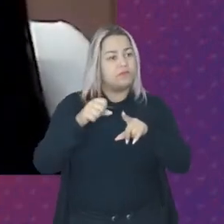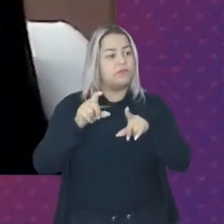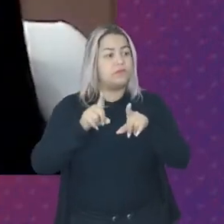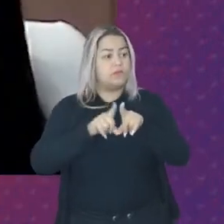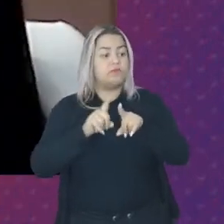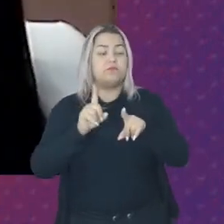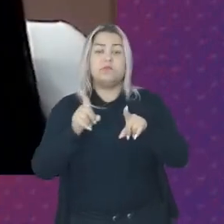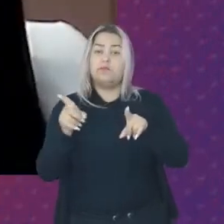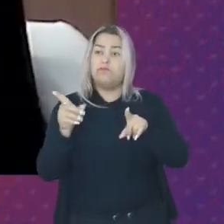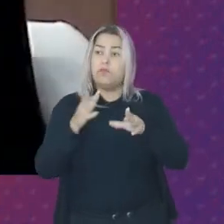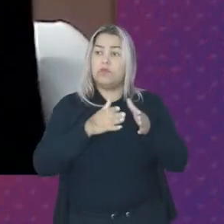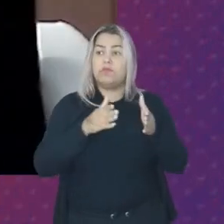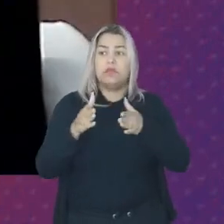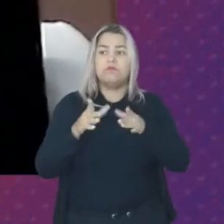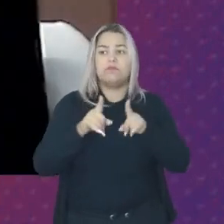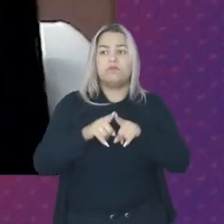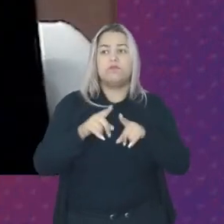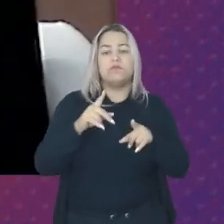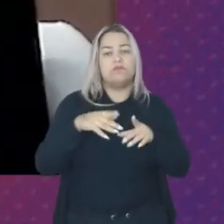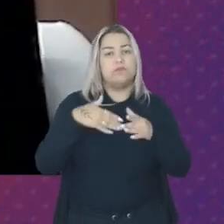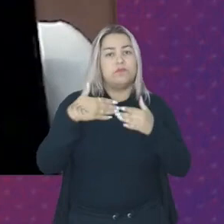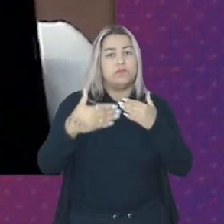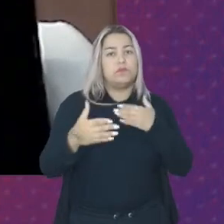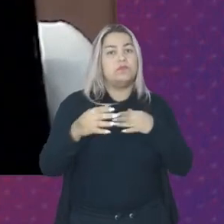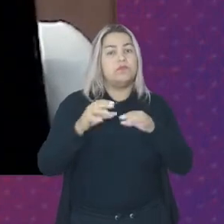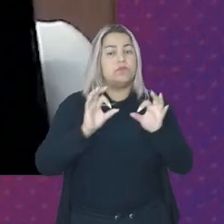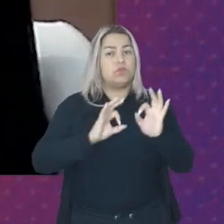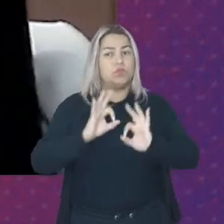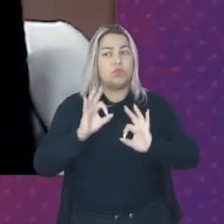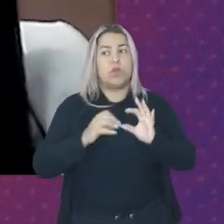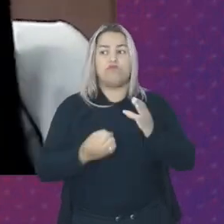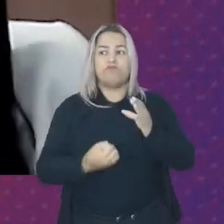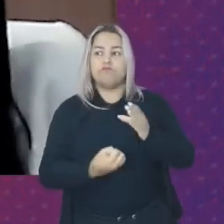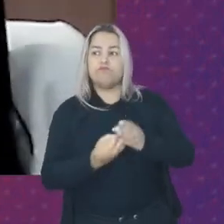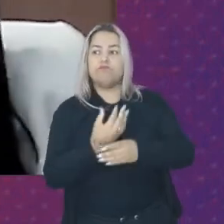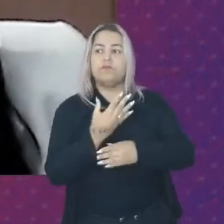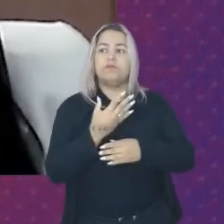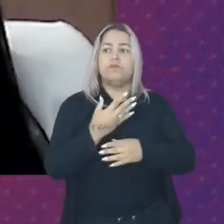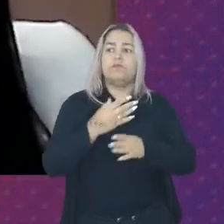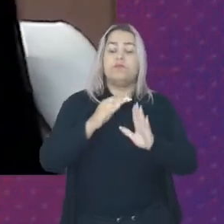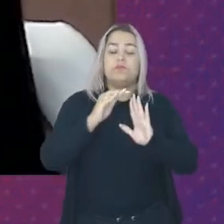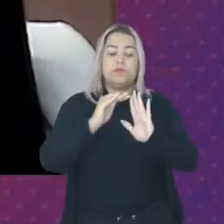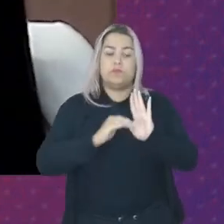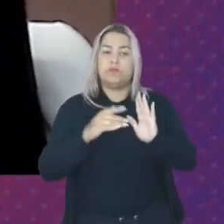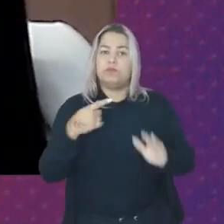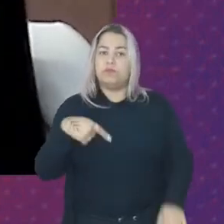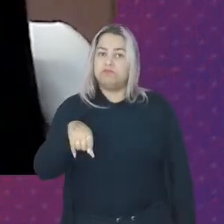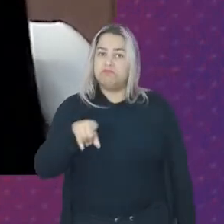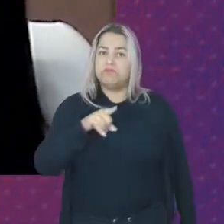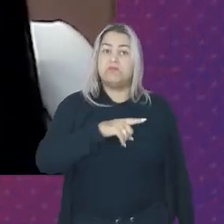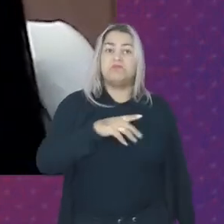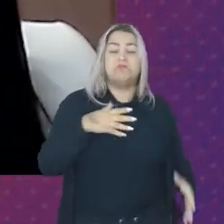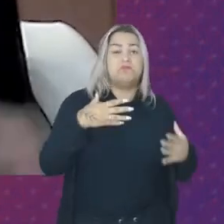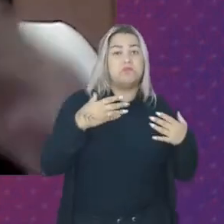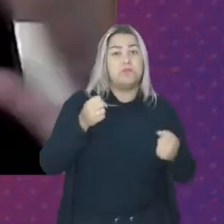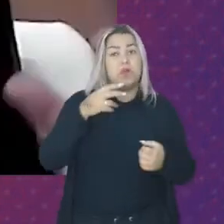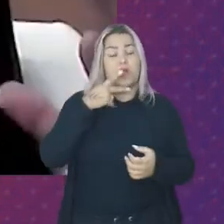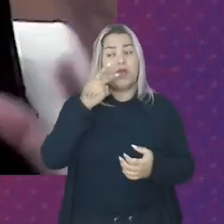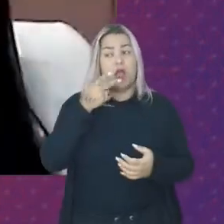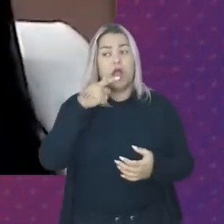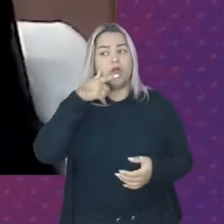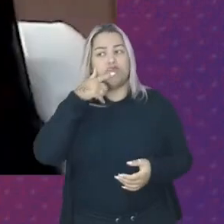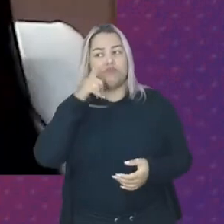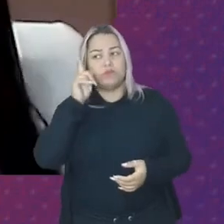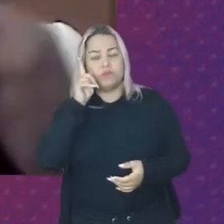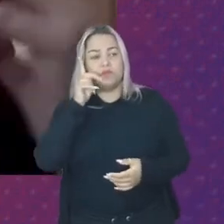adequado que você passe, então, para a etapa de produção de conteúdo, que é a etapa que nós vamos falar agora. Então, antes